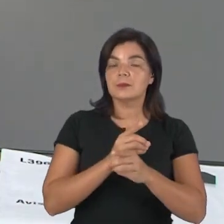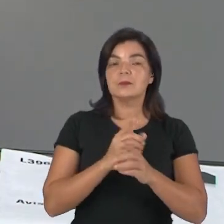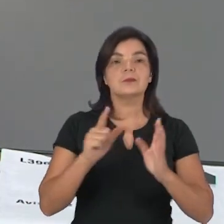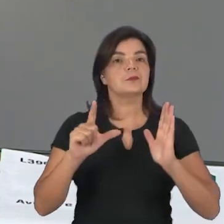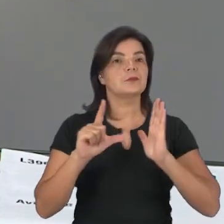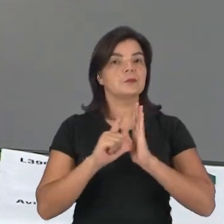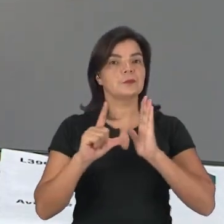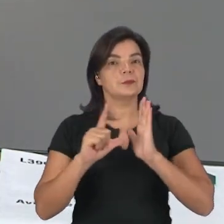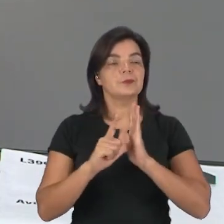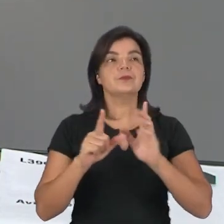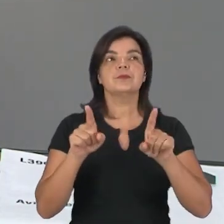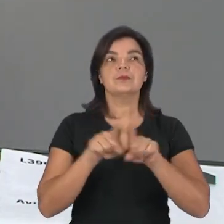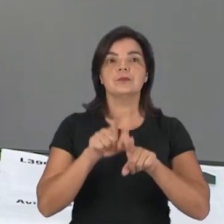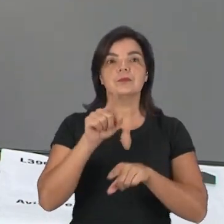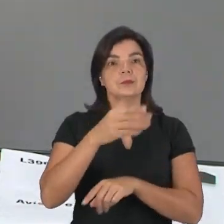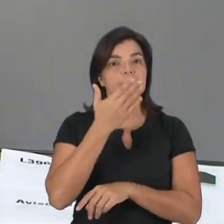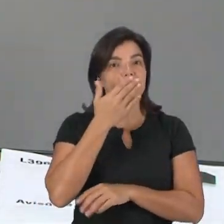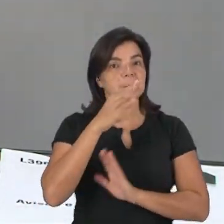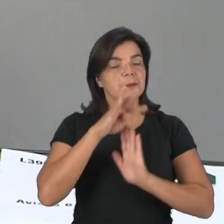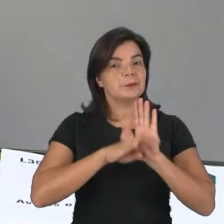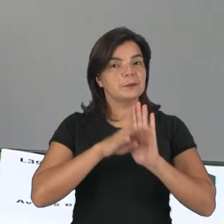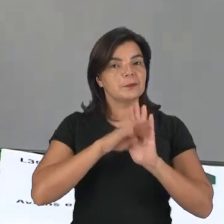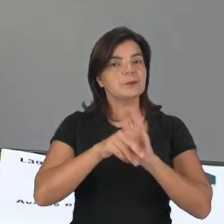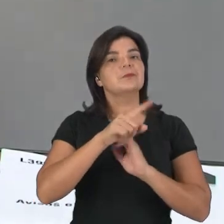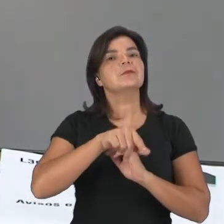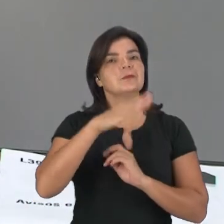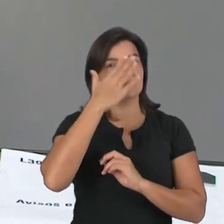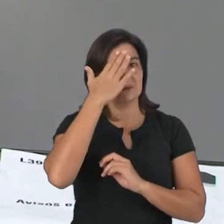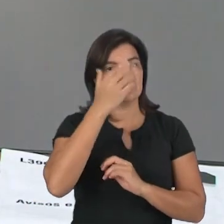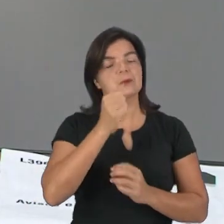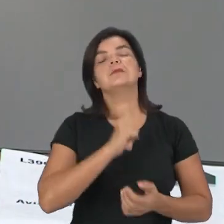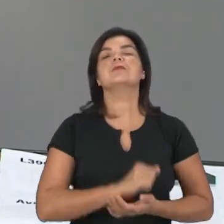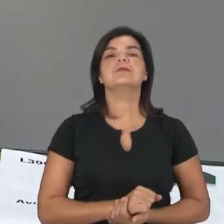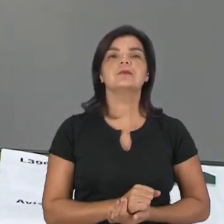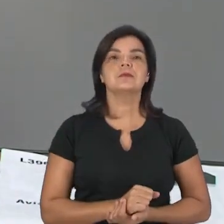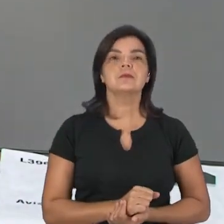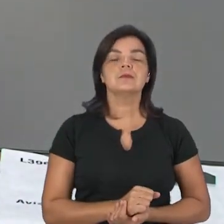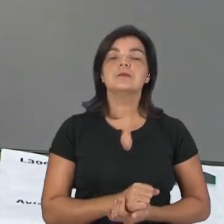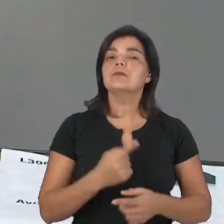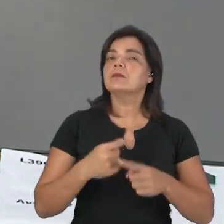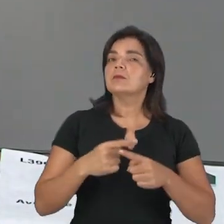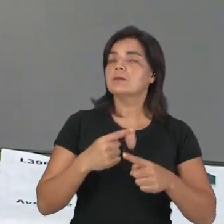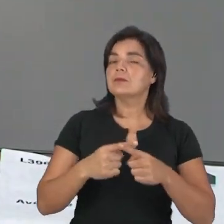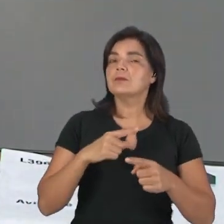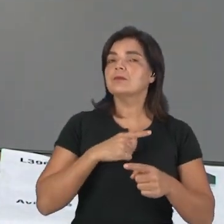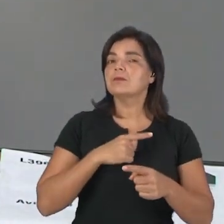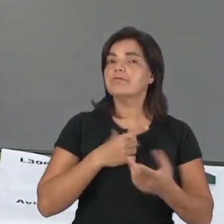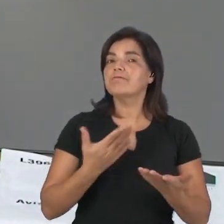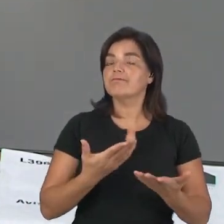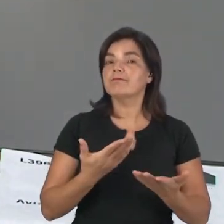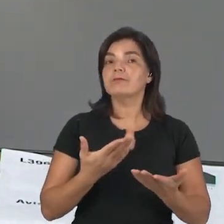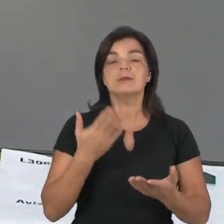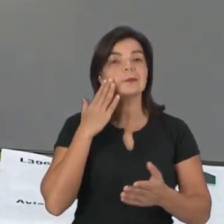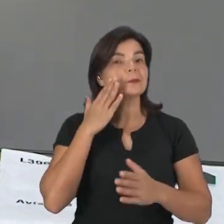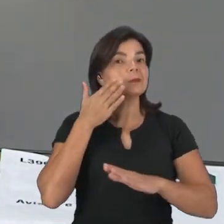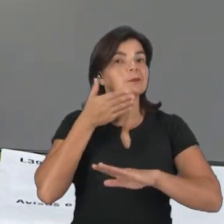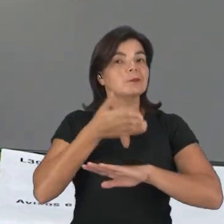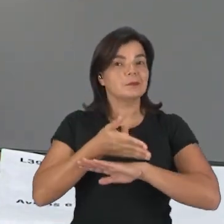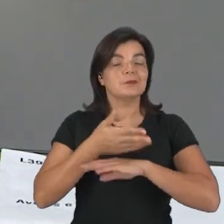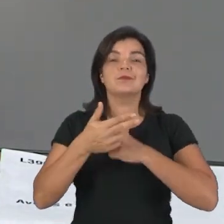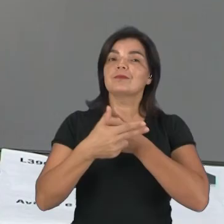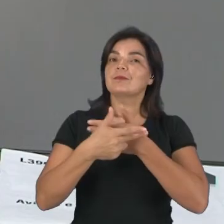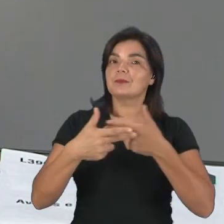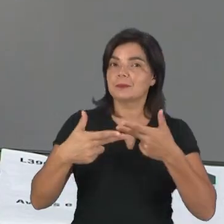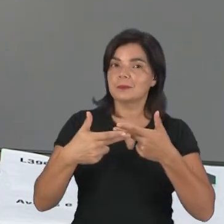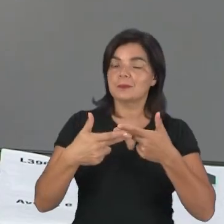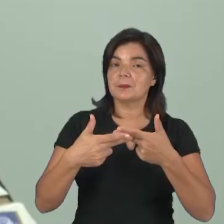algumas lojas também é um tipo de texto você sabia isso mesmo Porque aqui nós temos acesso ao